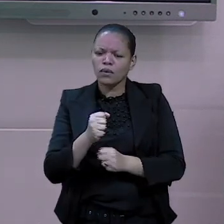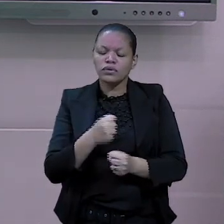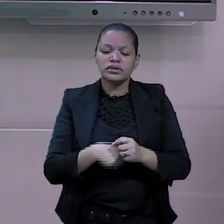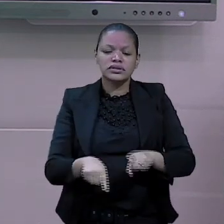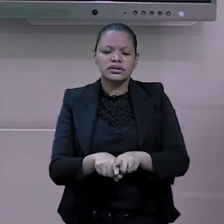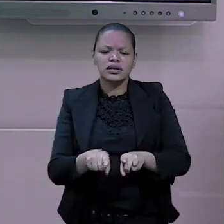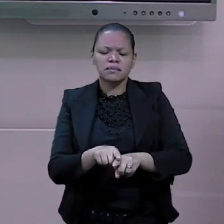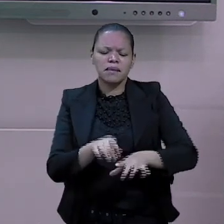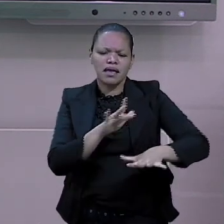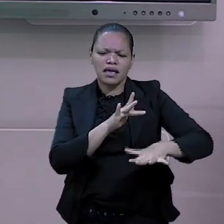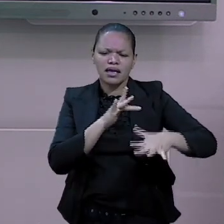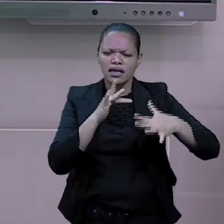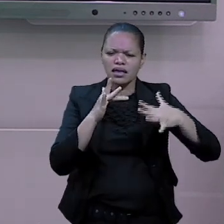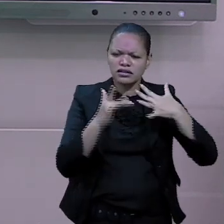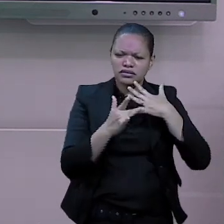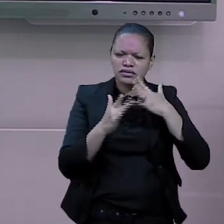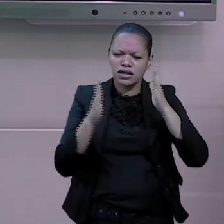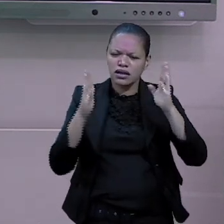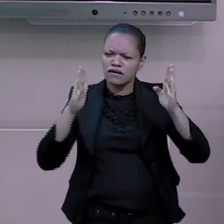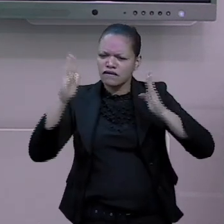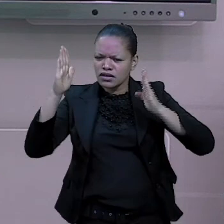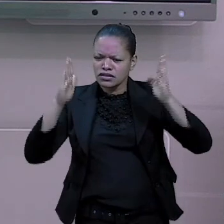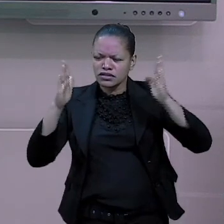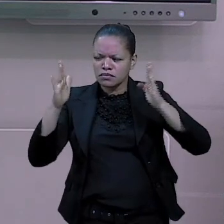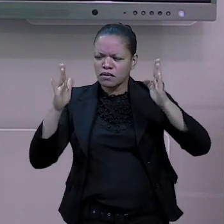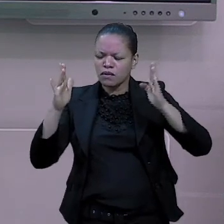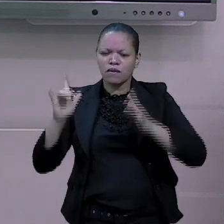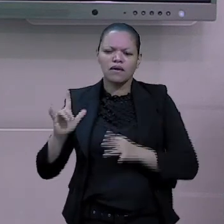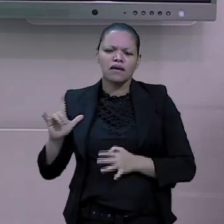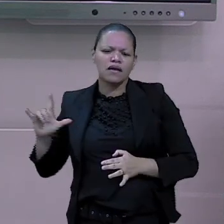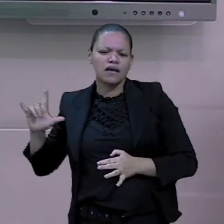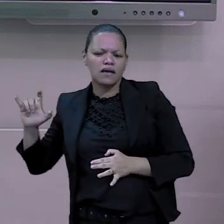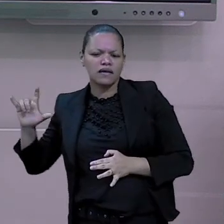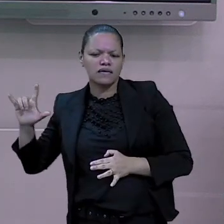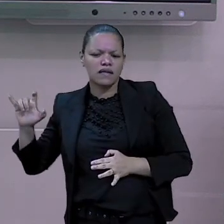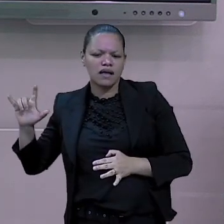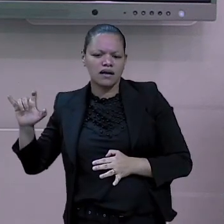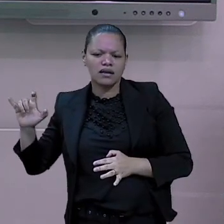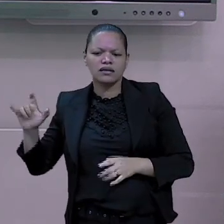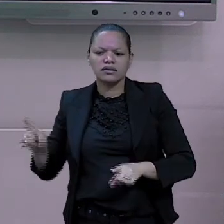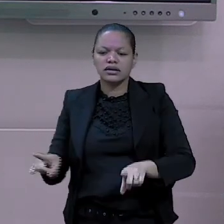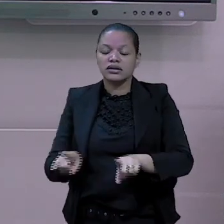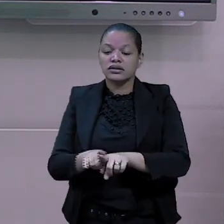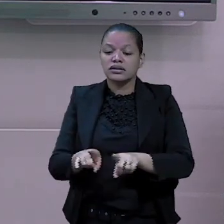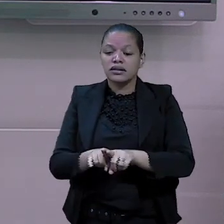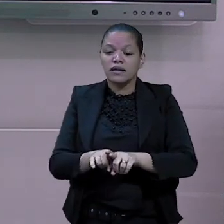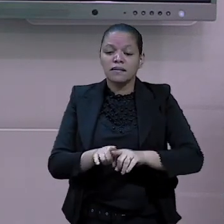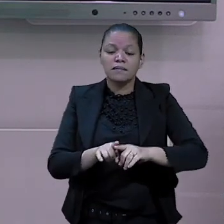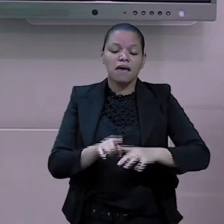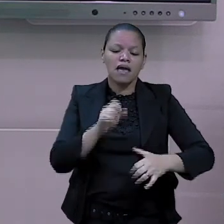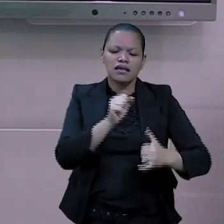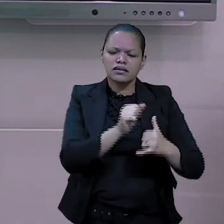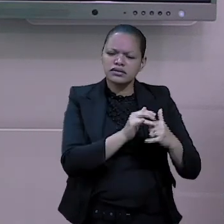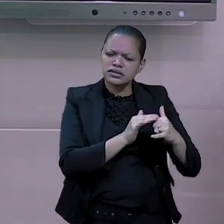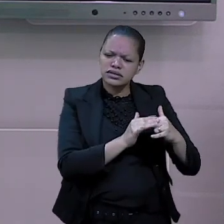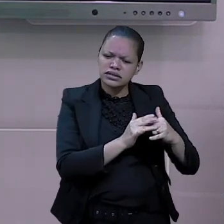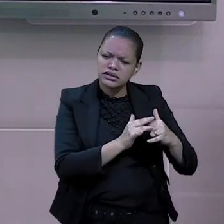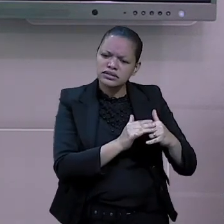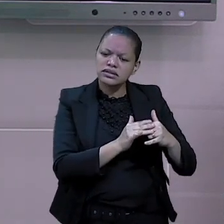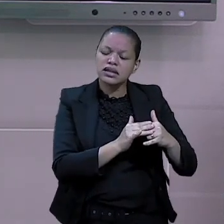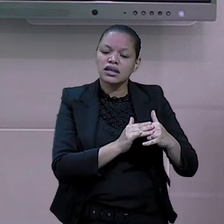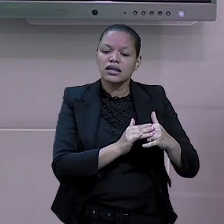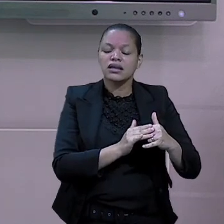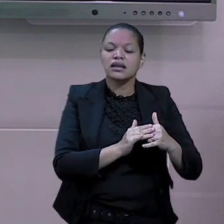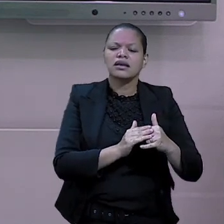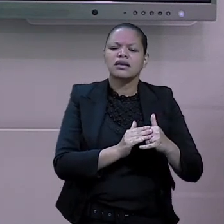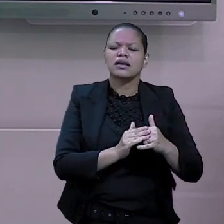sociais, Facebook, Instagram. E se inscrevam no nosso canal do YouTube. Lá, depois que a aula é